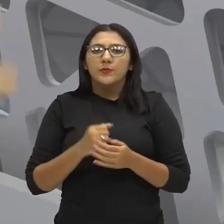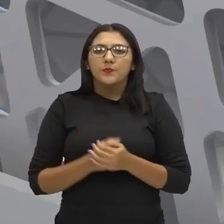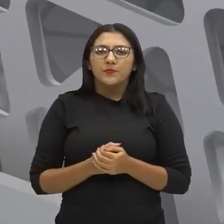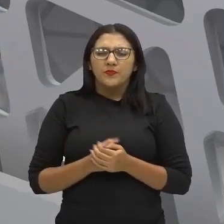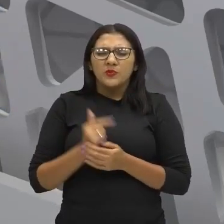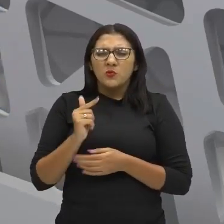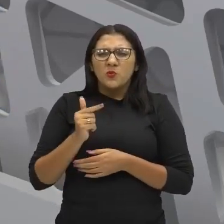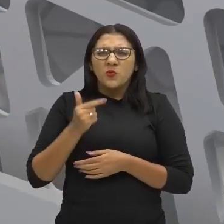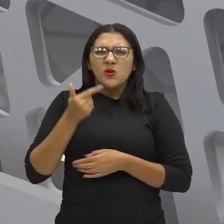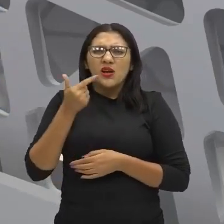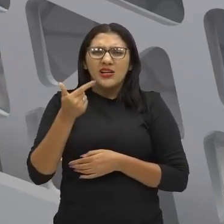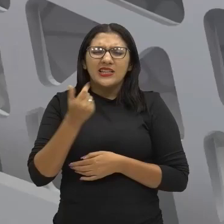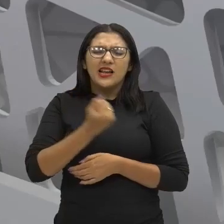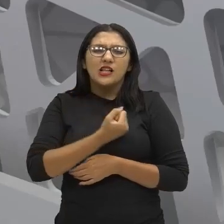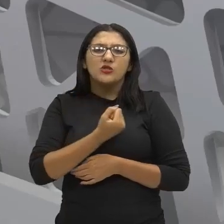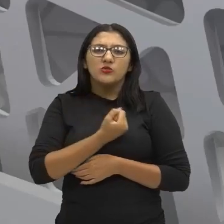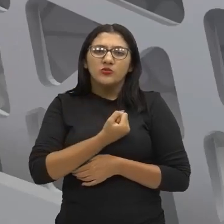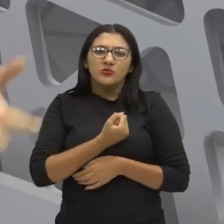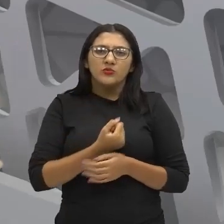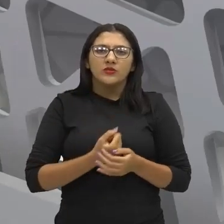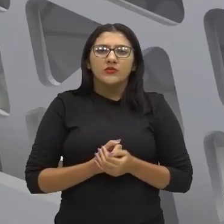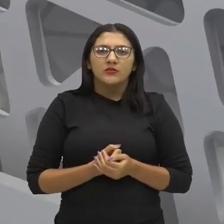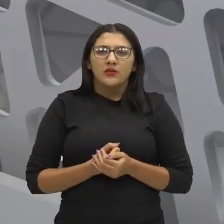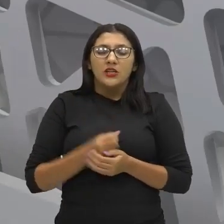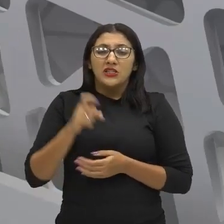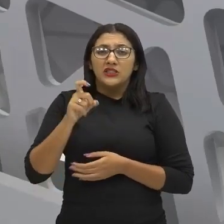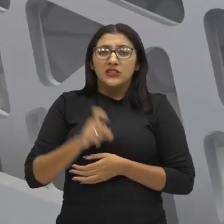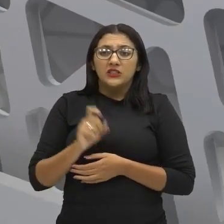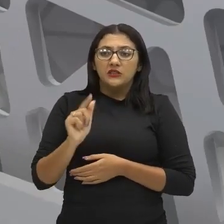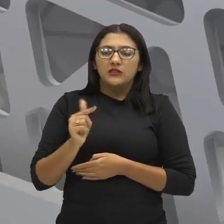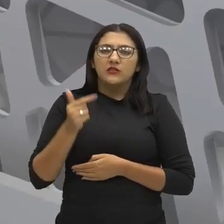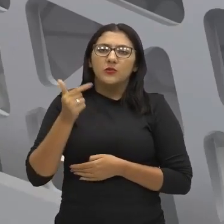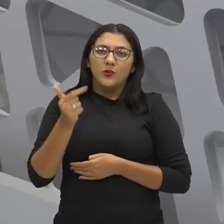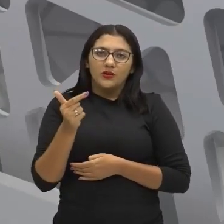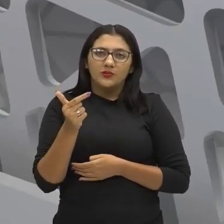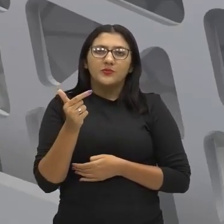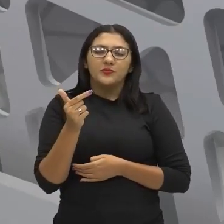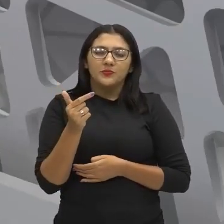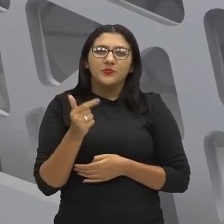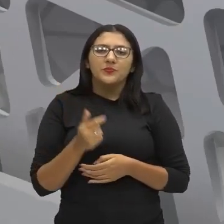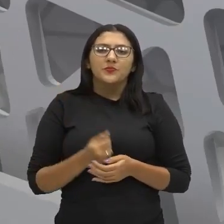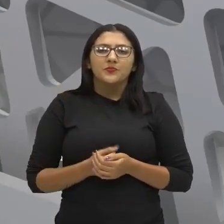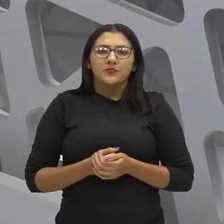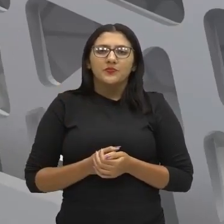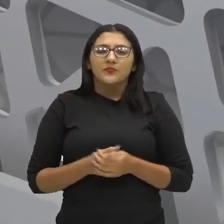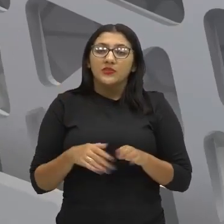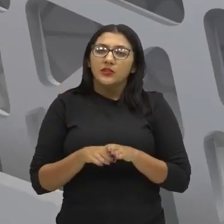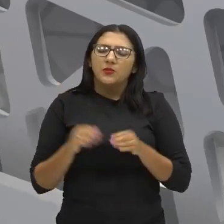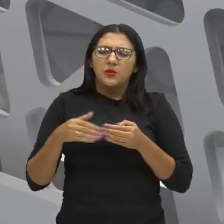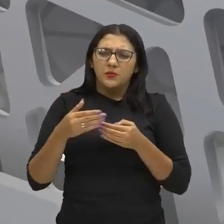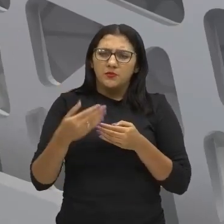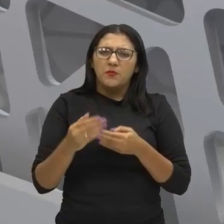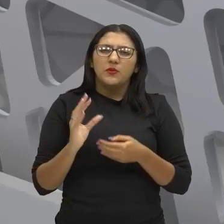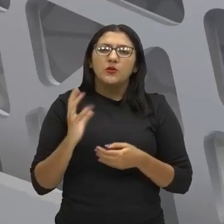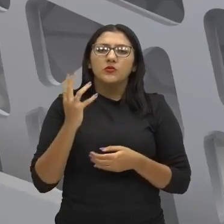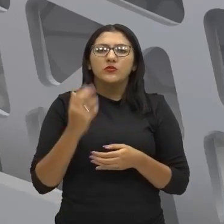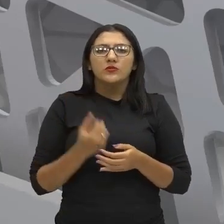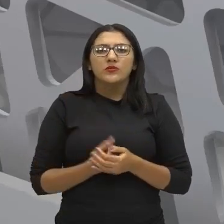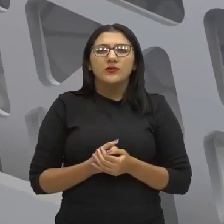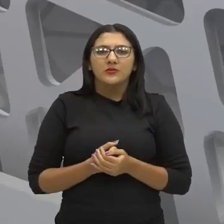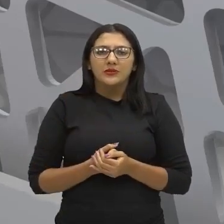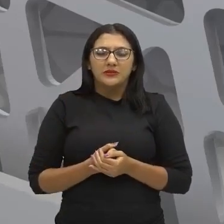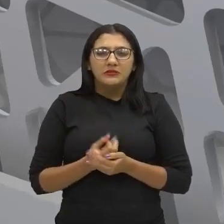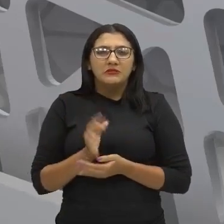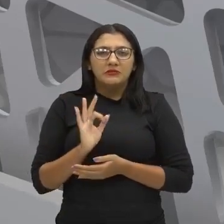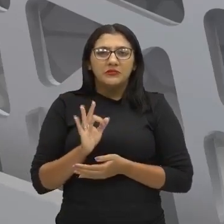de um número, ou seja, x elevado ao quadrado. Beleza? E assim sucessivamente.